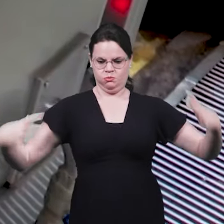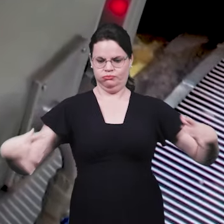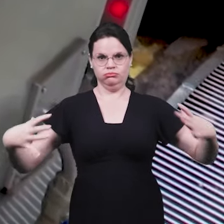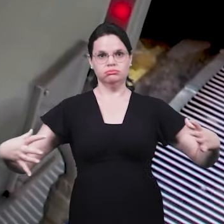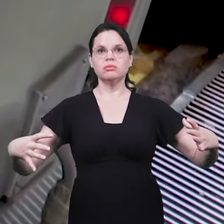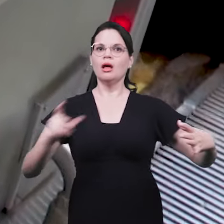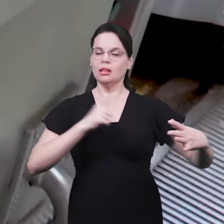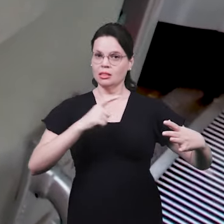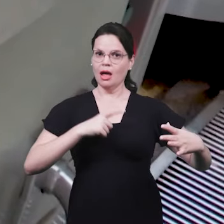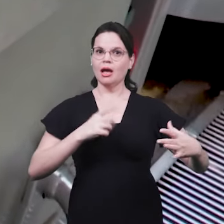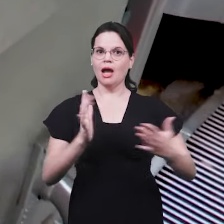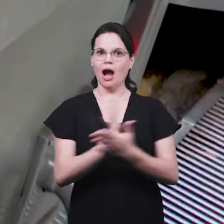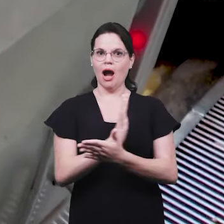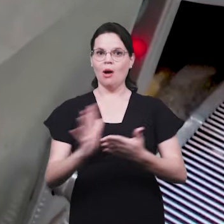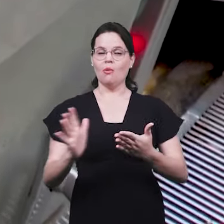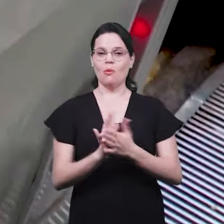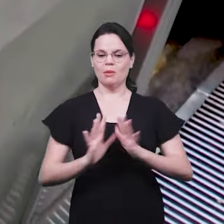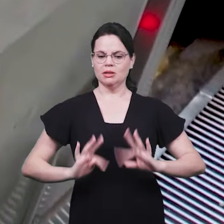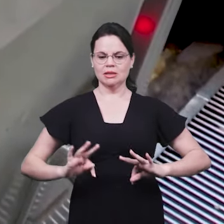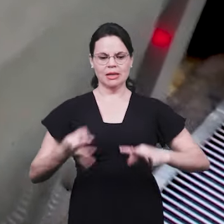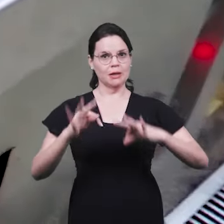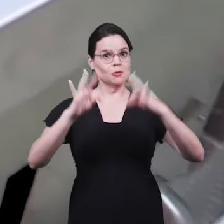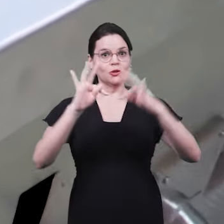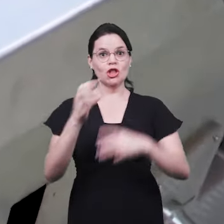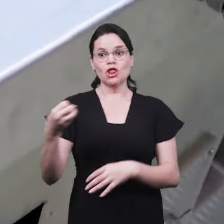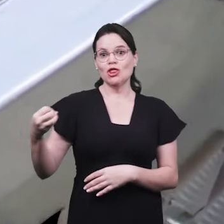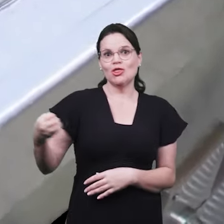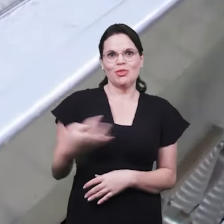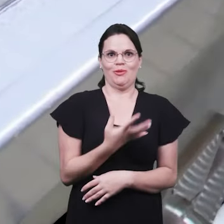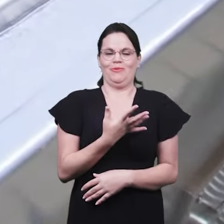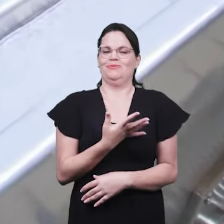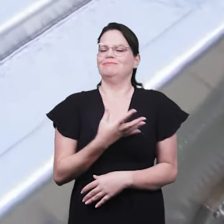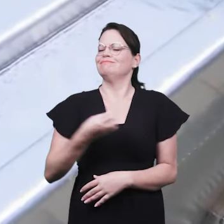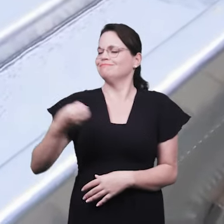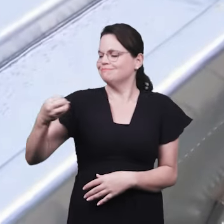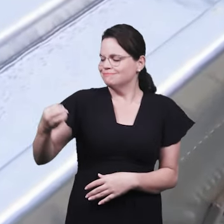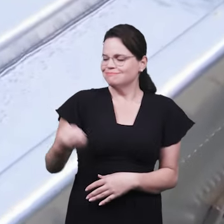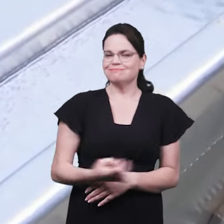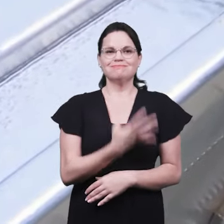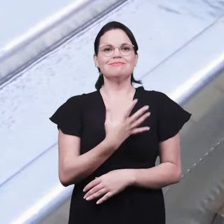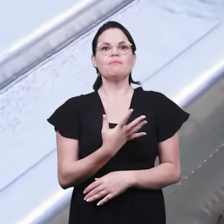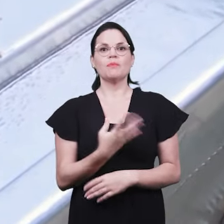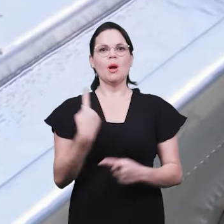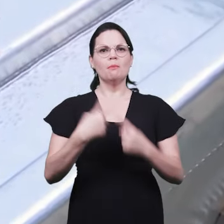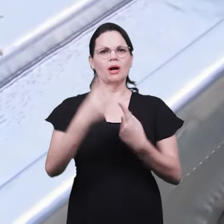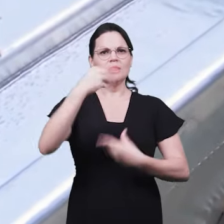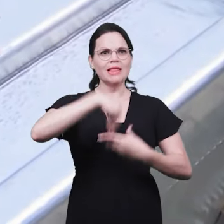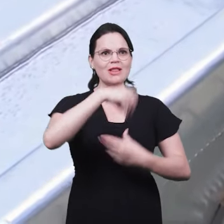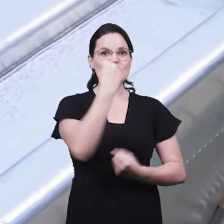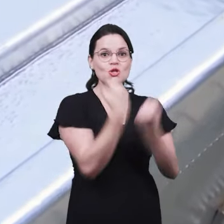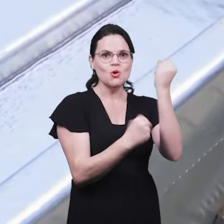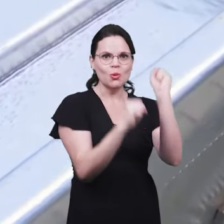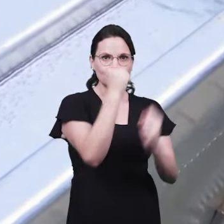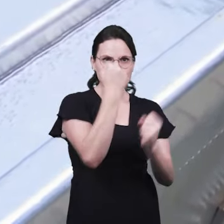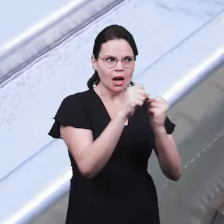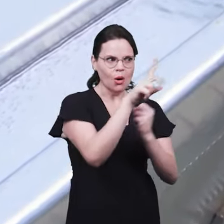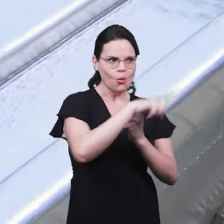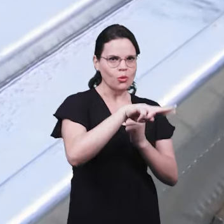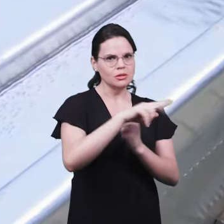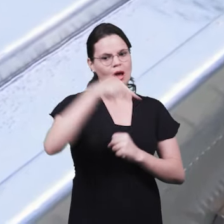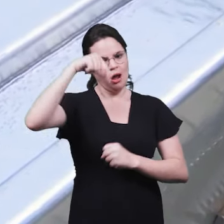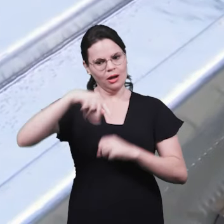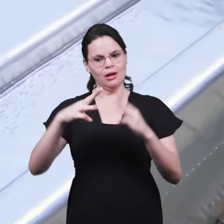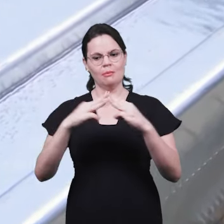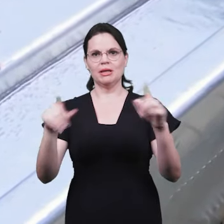nós temos um equipamento aqui na cozinha de última geração. Equipamento que é usado em cozinhas industriais no Brasil e no mundo. Então nós